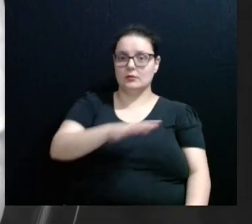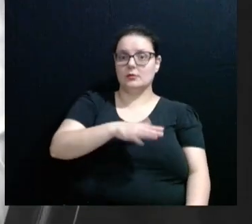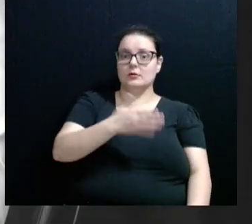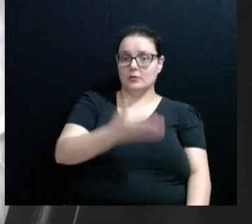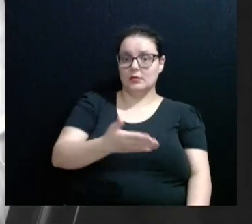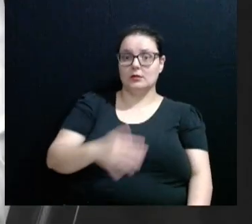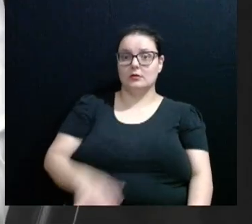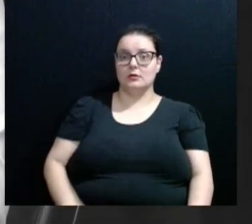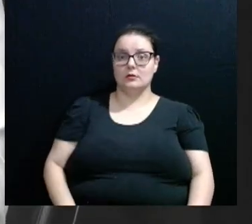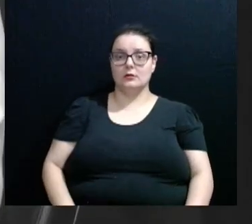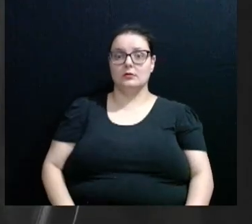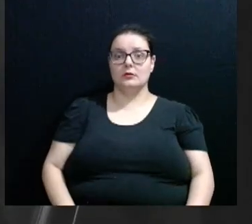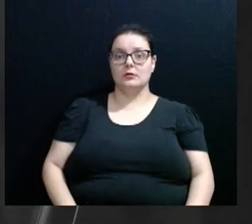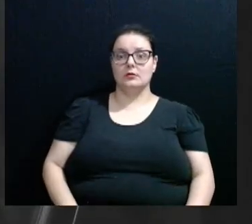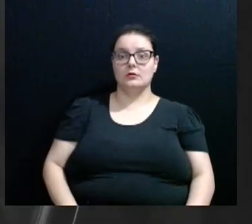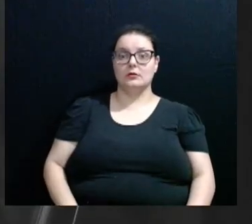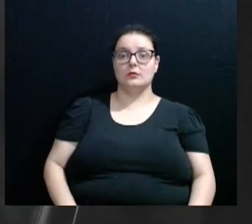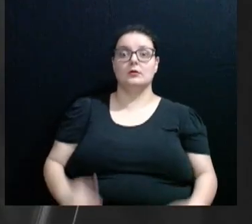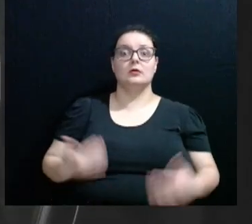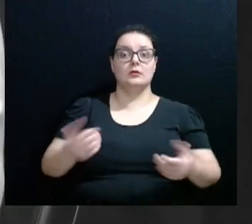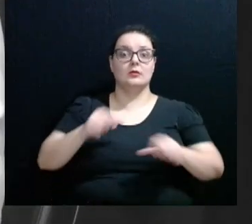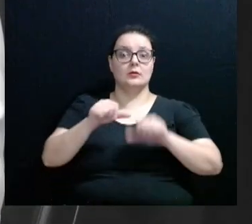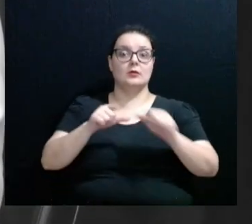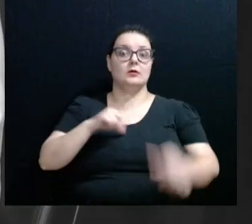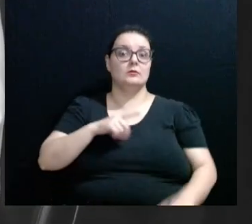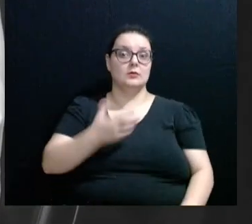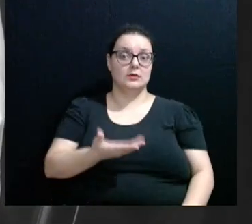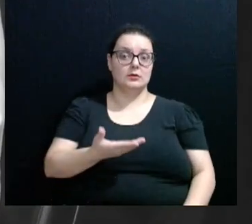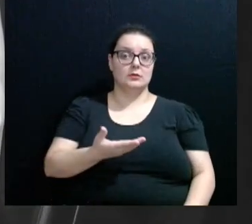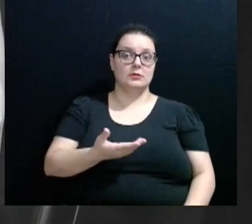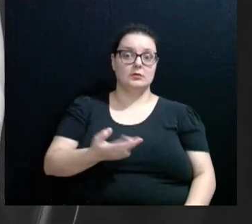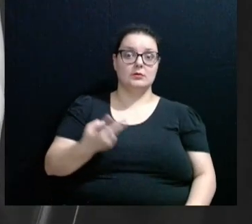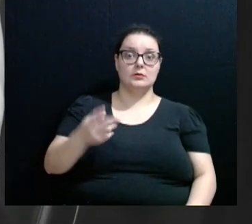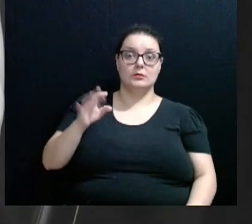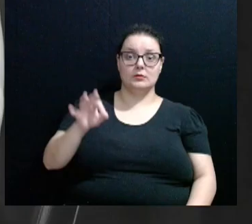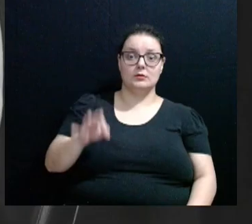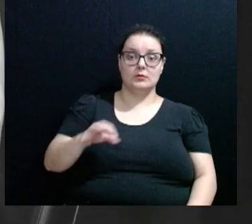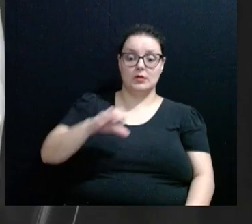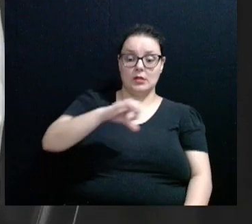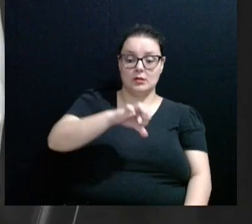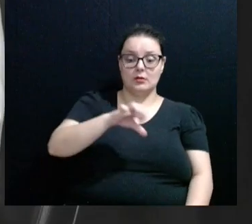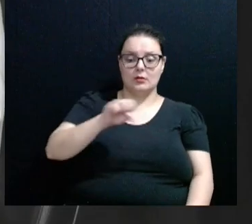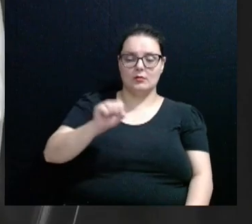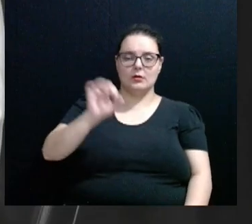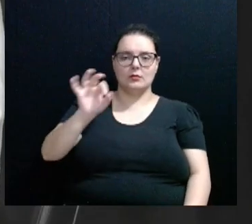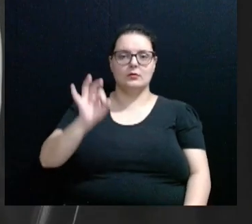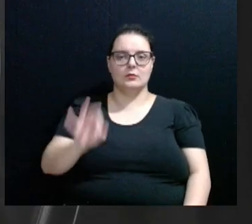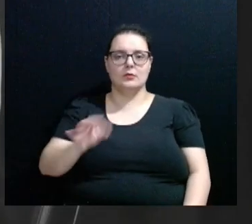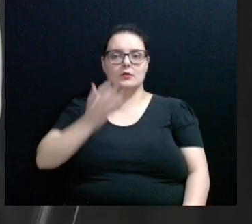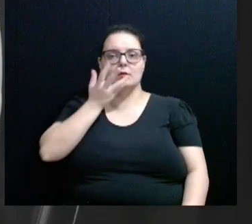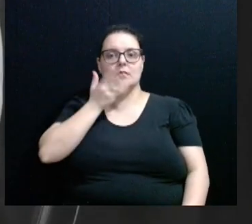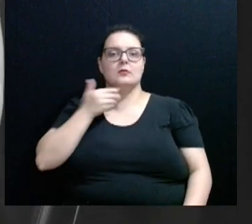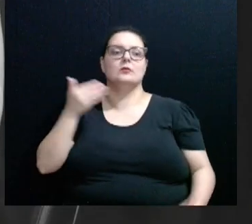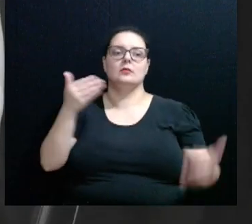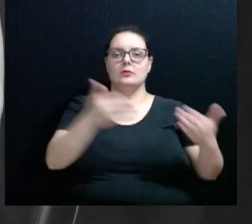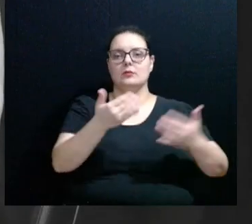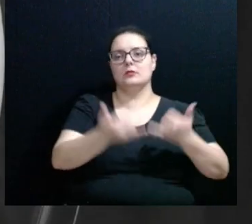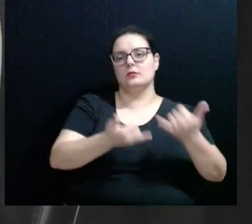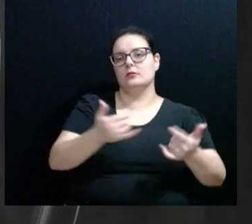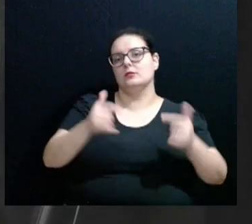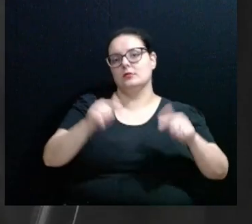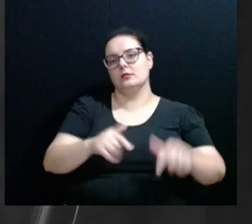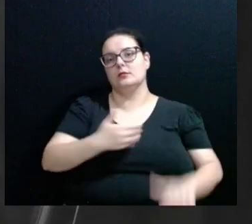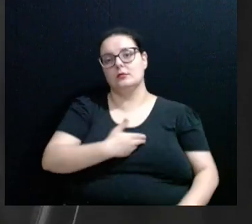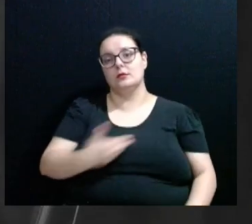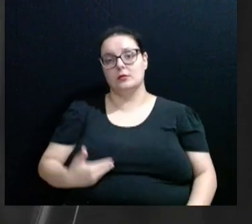e qual que foi a transformação que teve? De 2%, 98% das crianças passaram a brincar em espaço público.